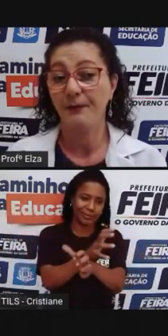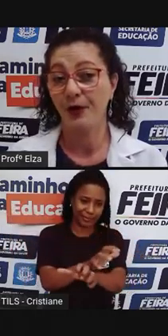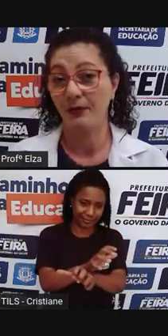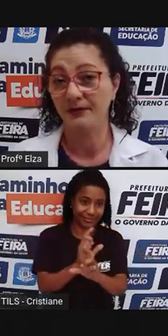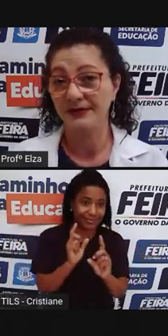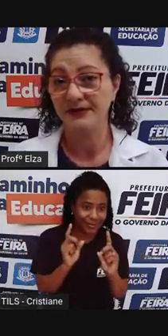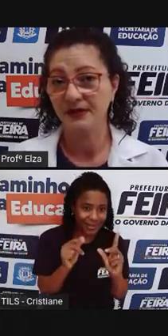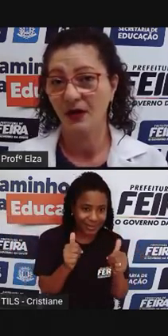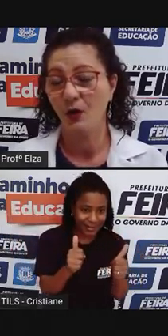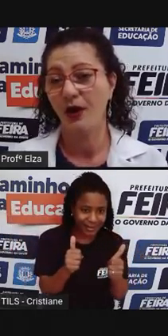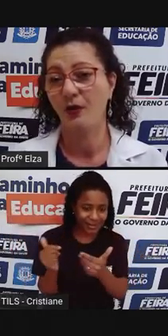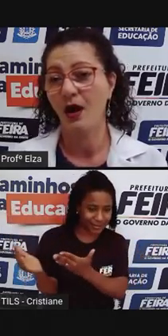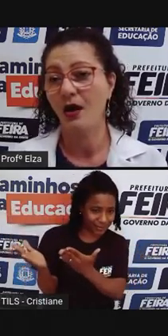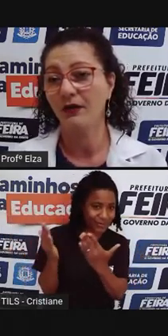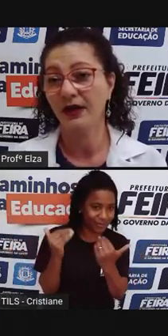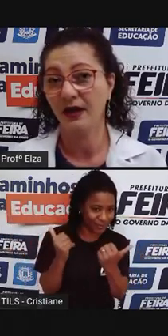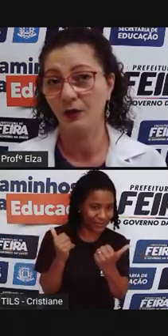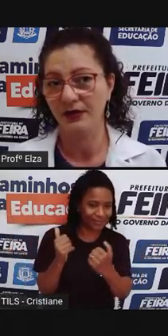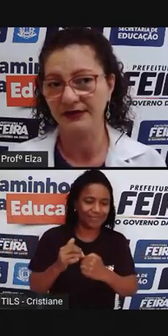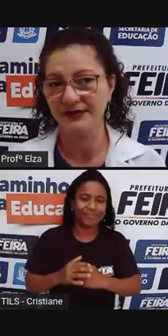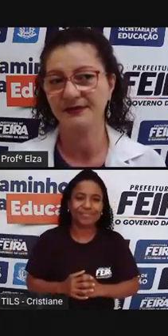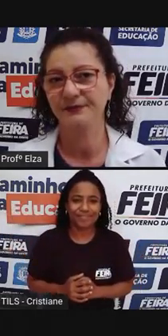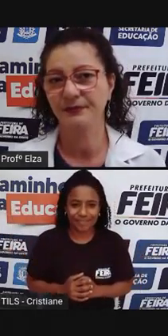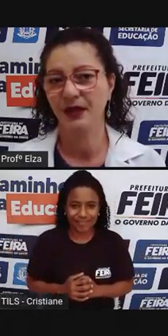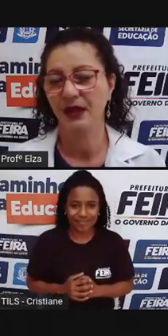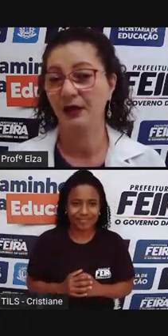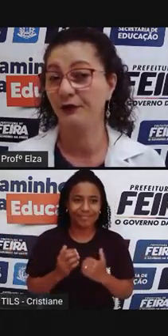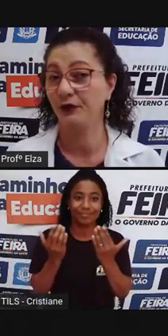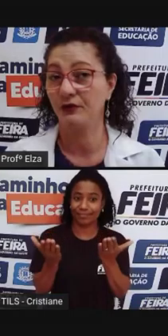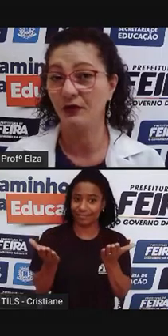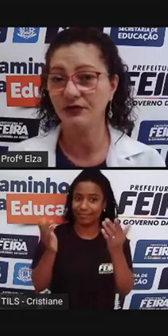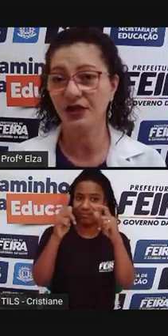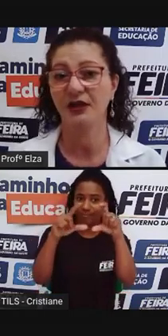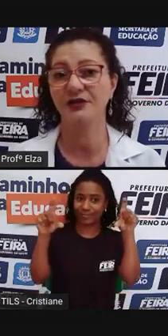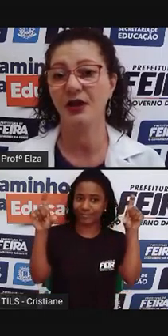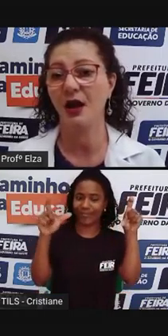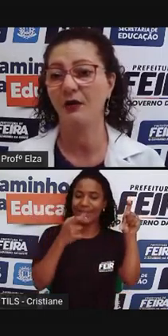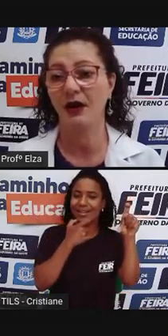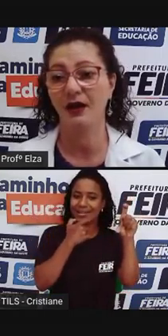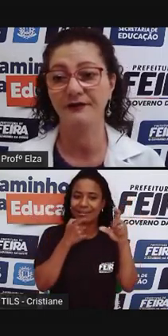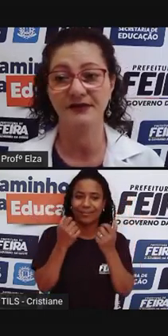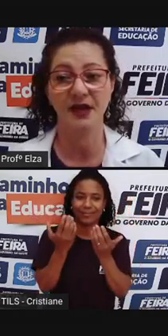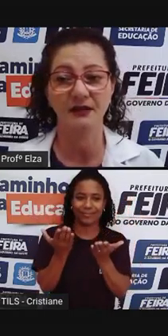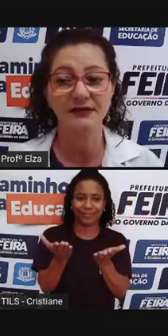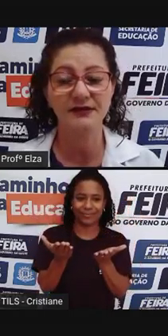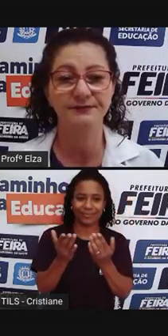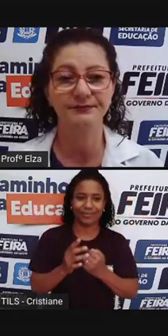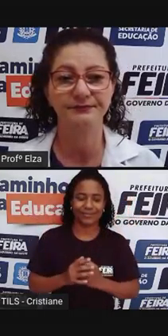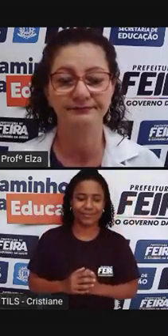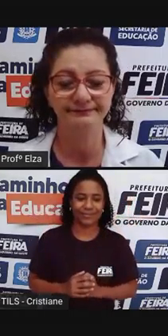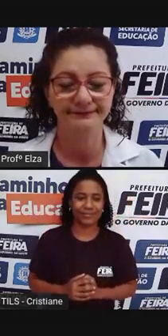The problems will only get worse if we don't change our